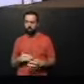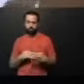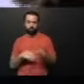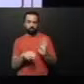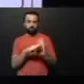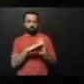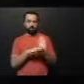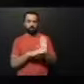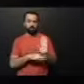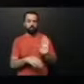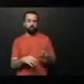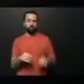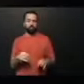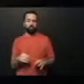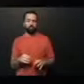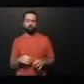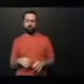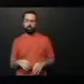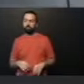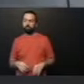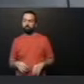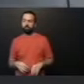não é?